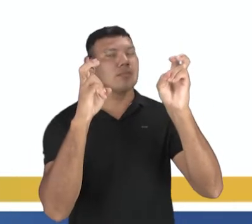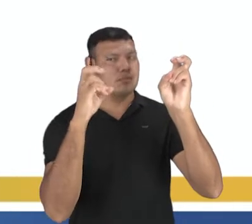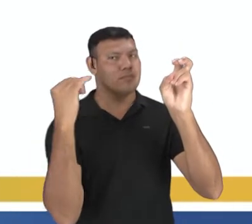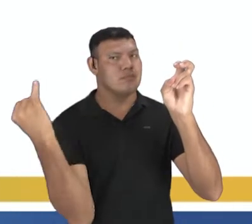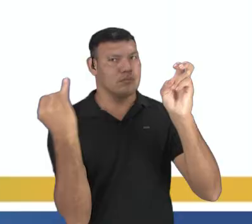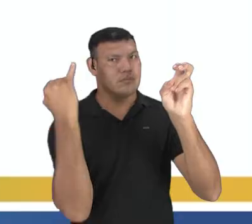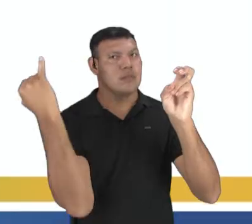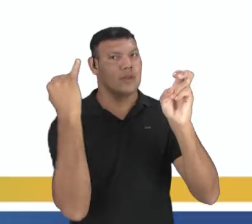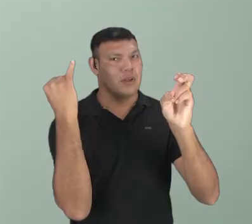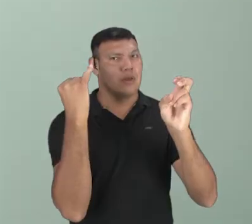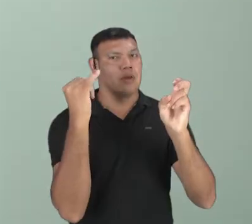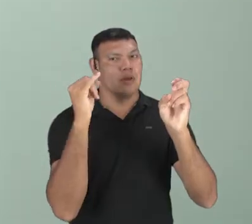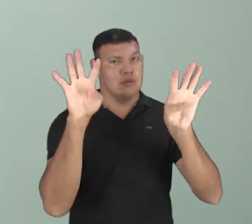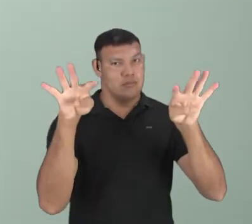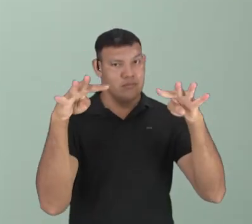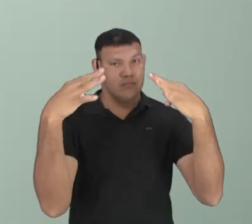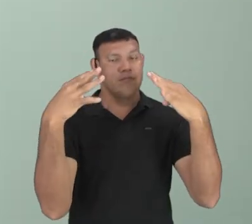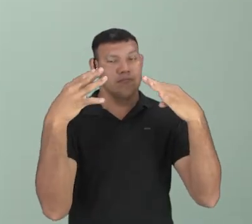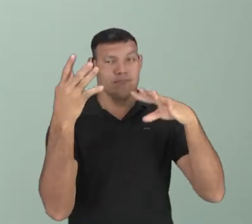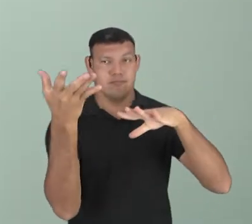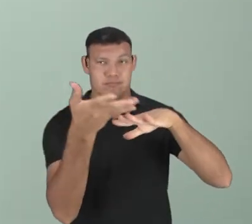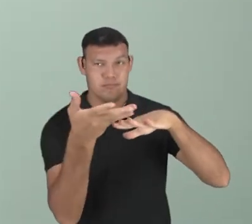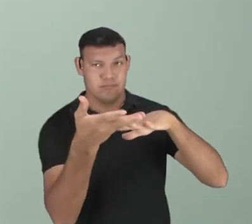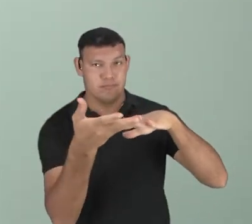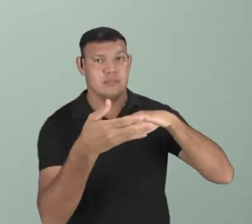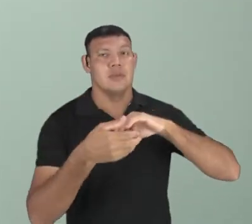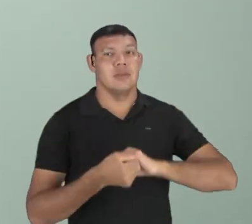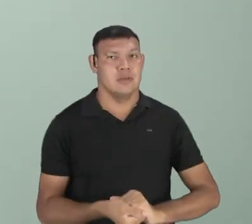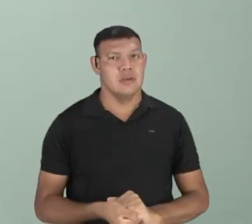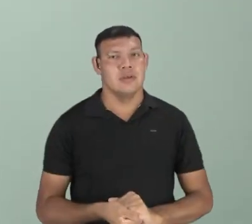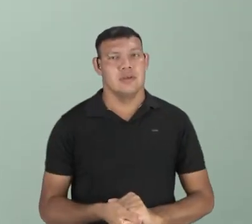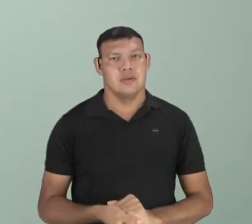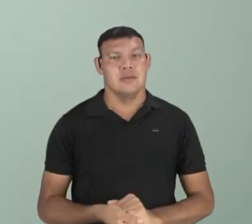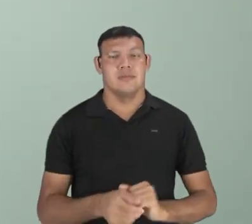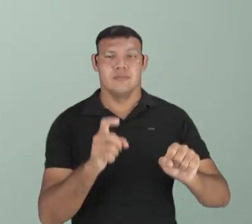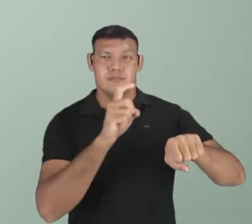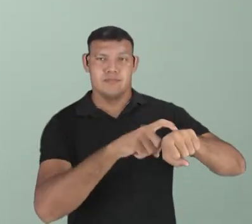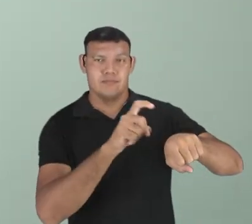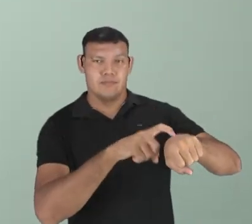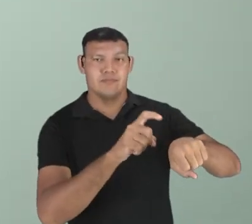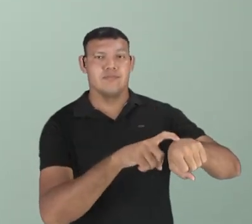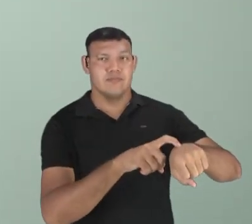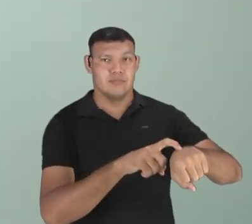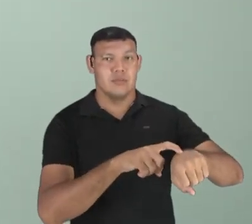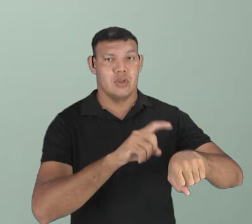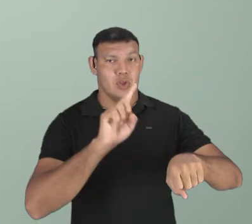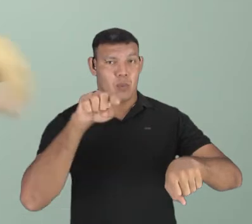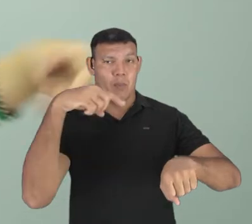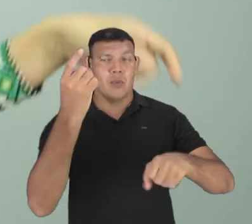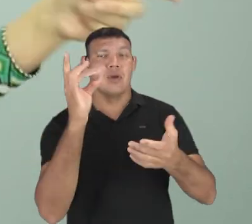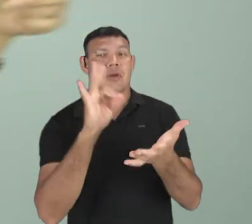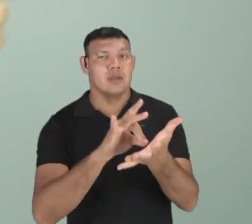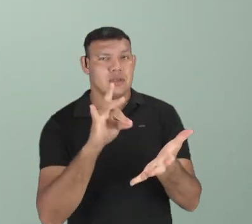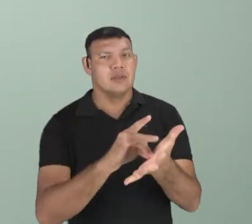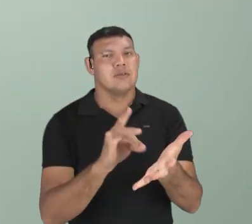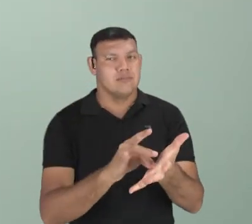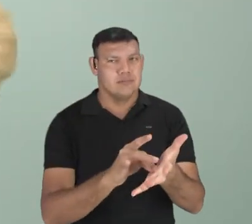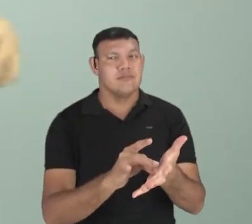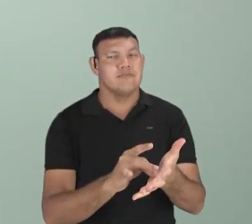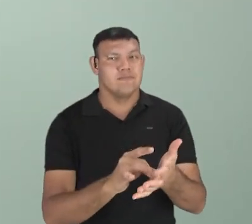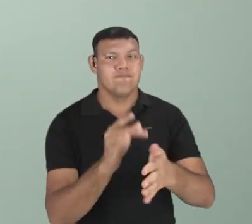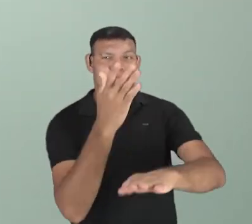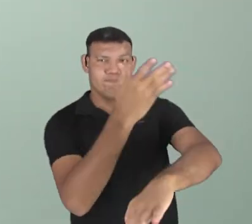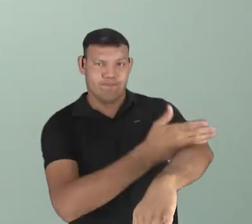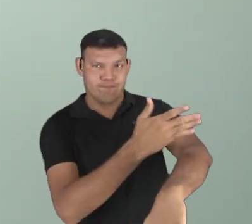gente chama a contemporaneidade, como a era da pós-verdade, as grandes verdades medievais